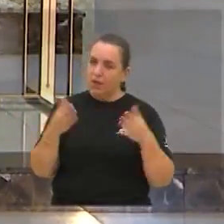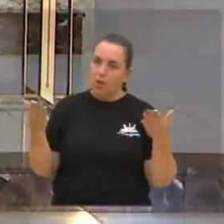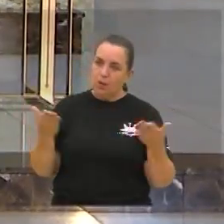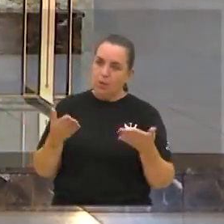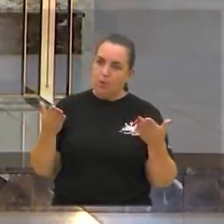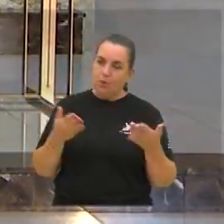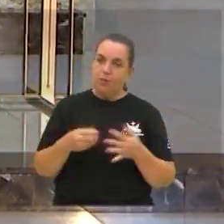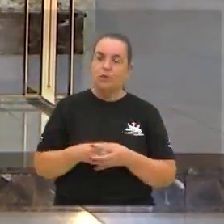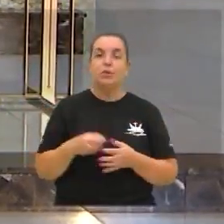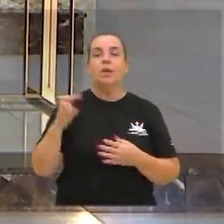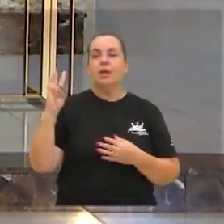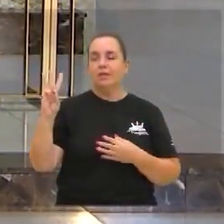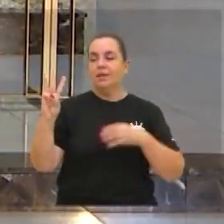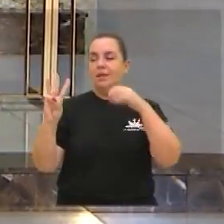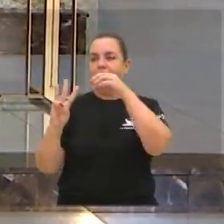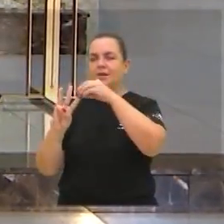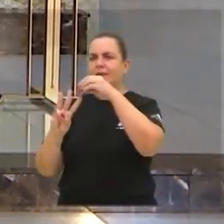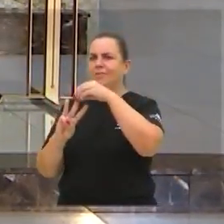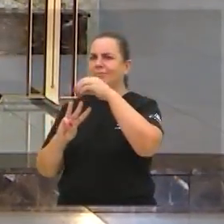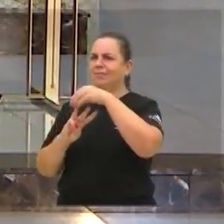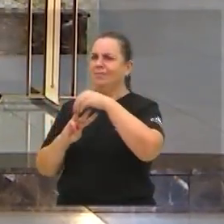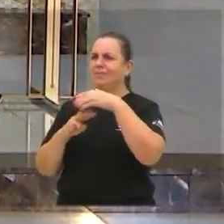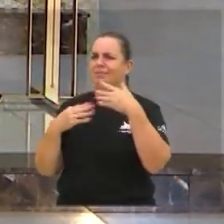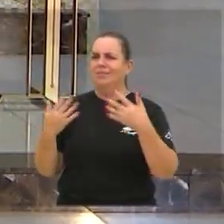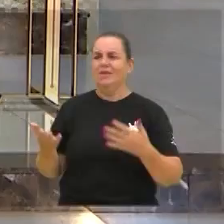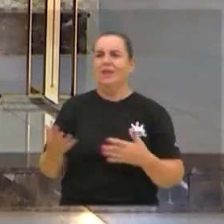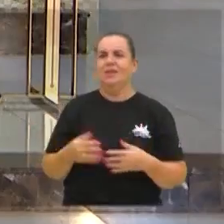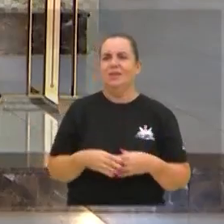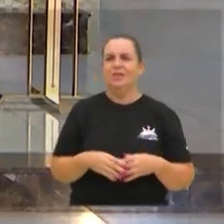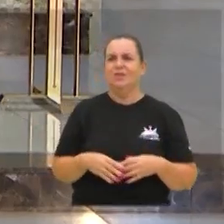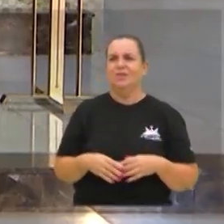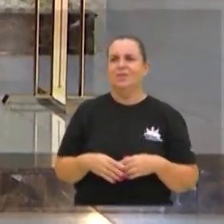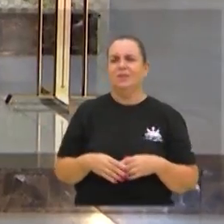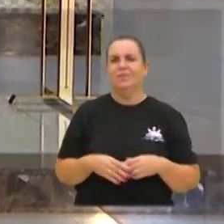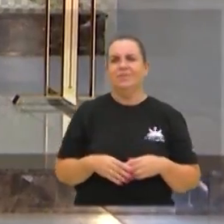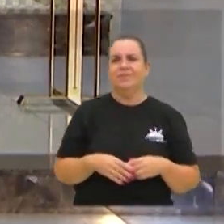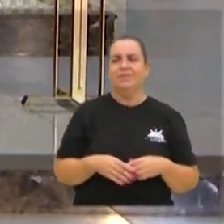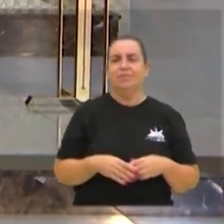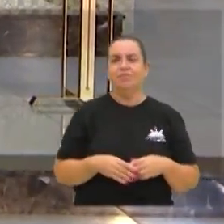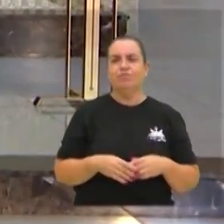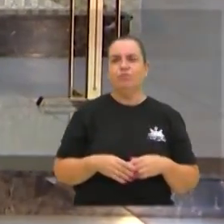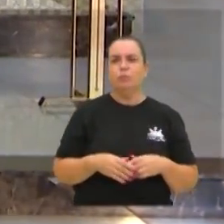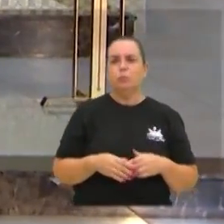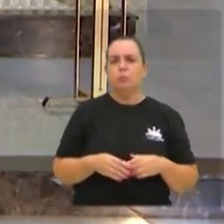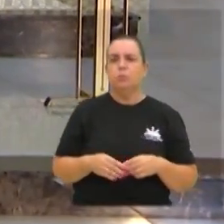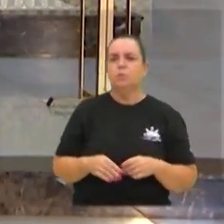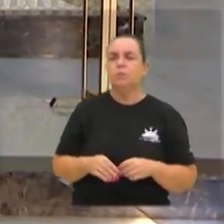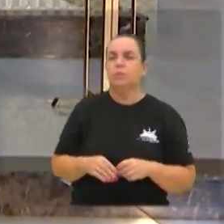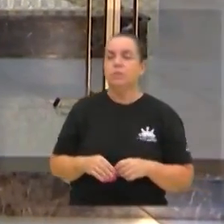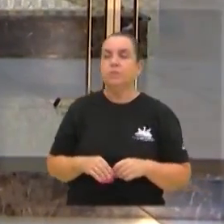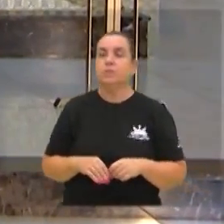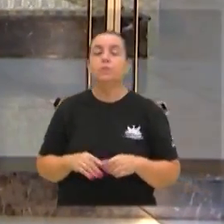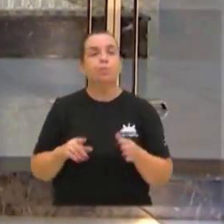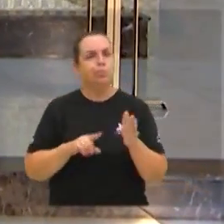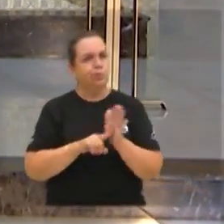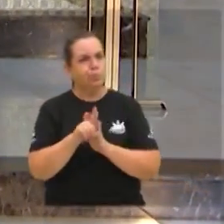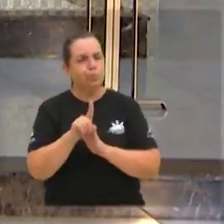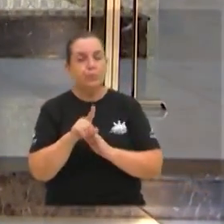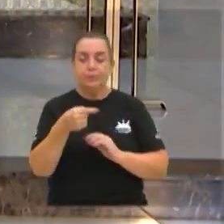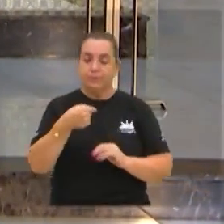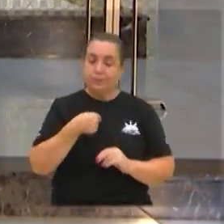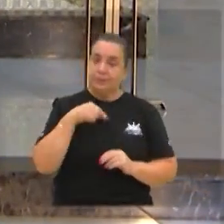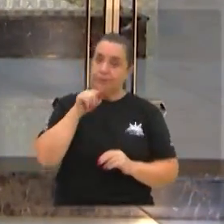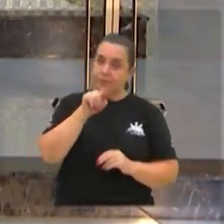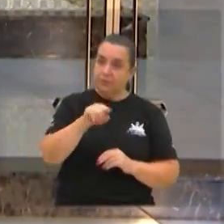Hoje, três magos do Oriente. E a pergunta: eu e